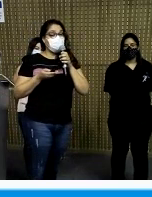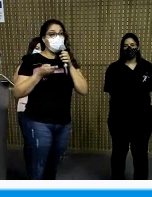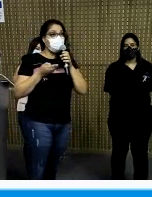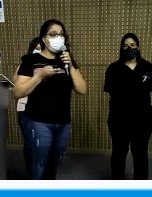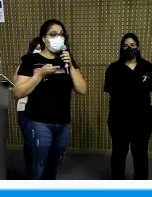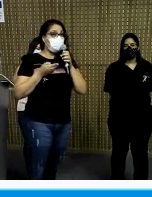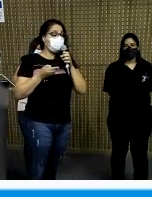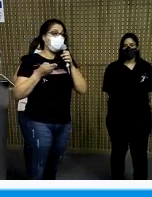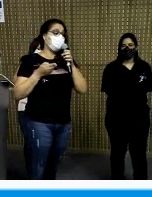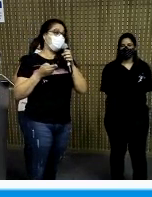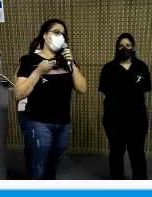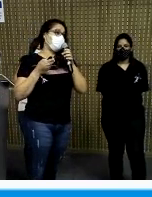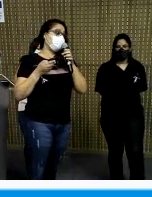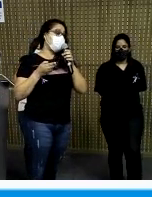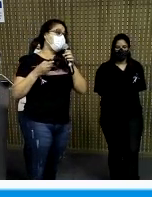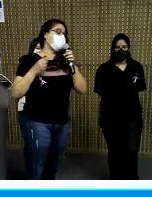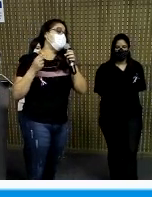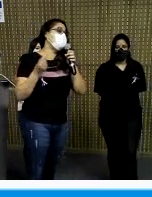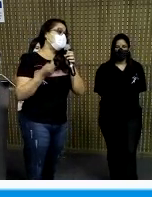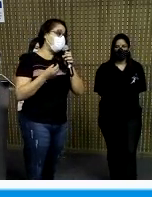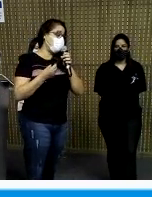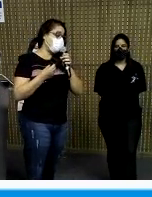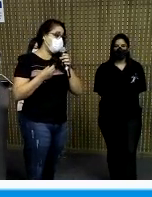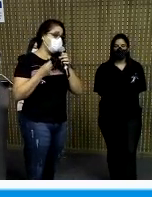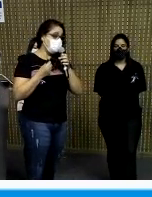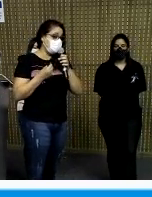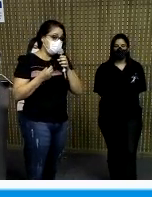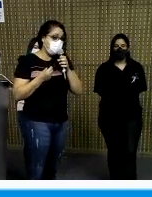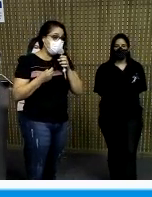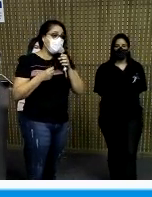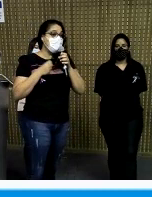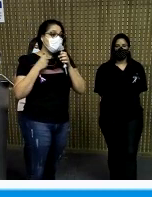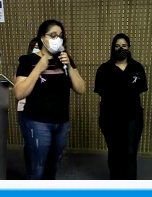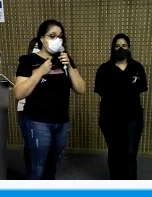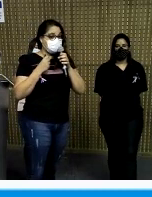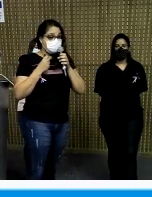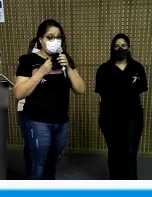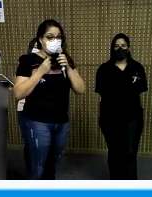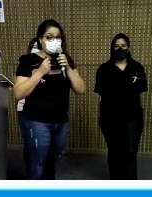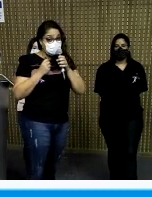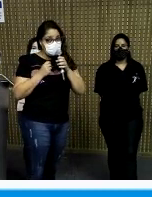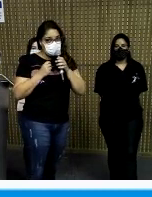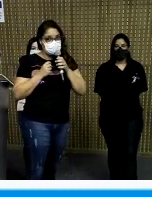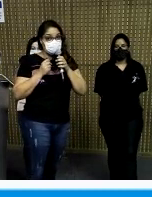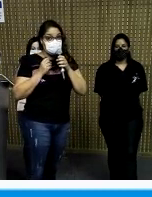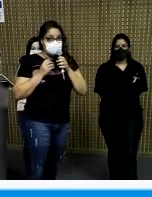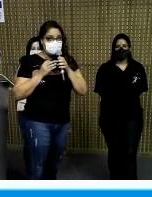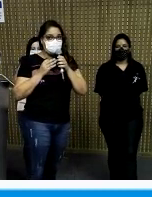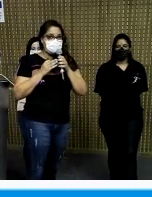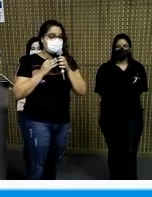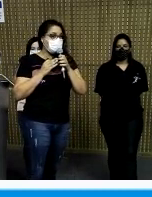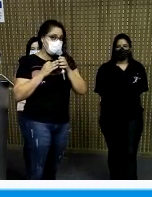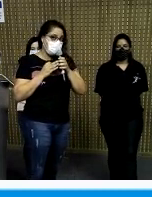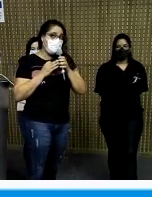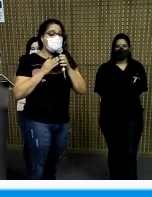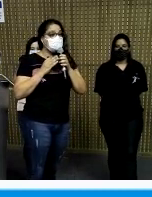a gente procura realmente, é o momento que a gente percebe que a gente se fortalece enquanto equipe, fazendo essas reuniões semanais. A gente busca